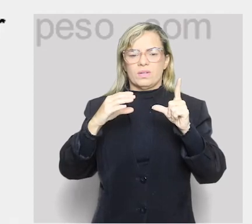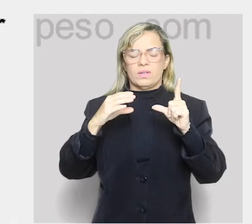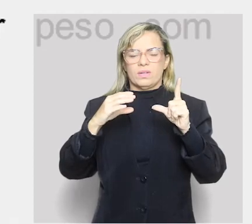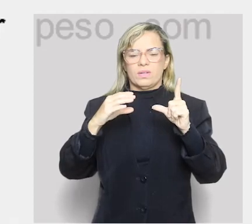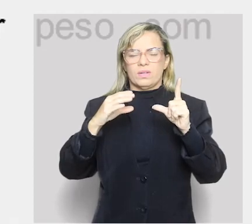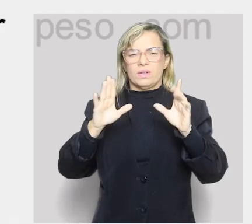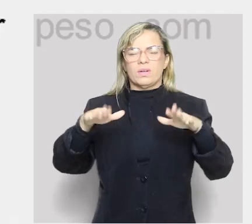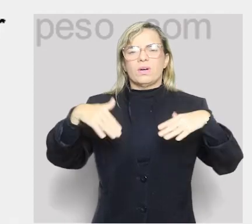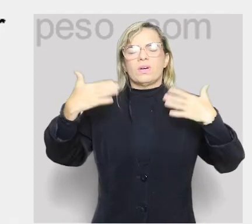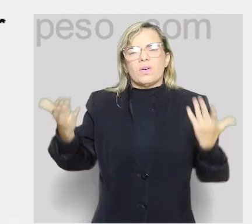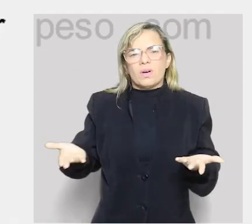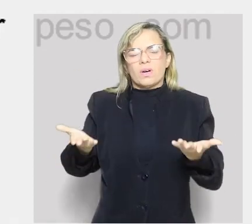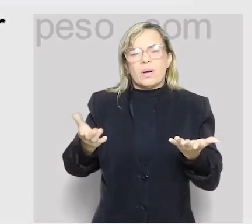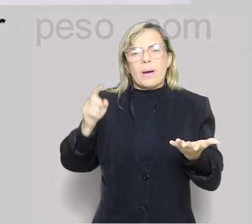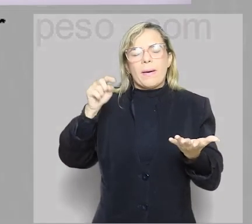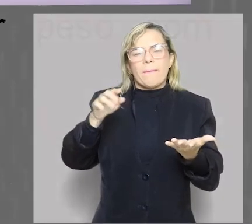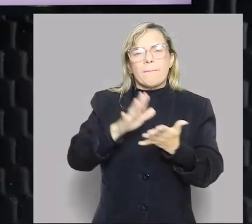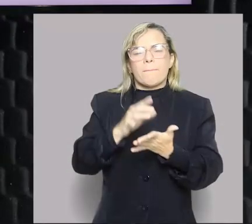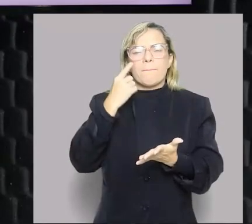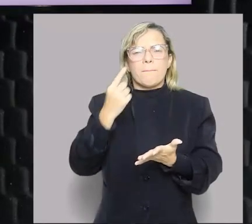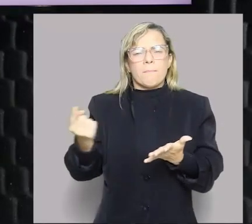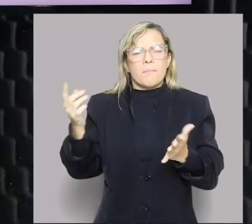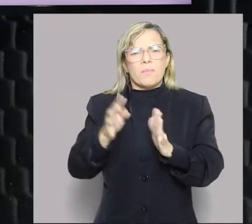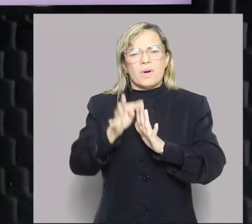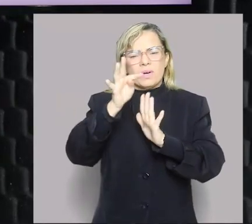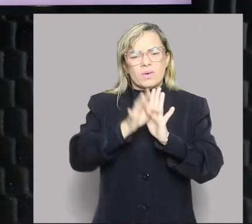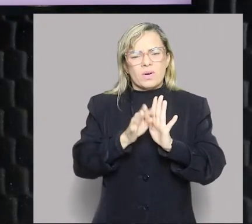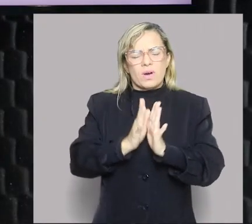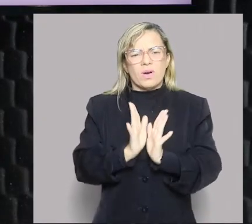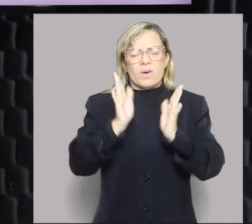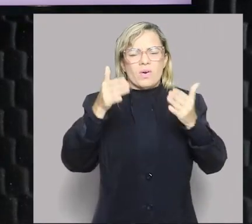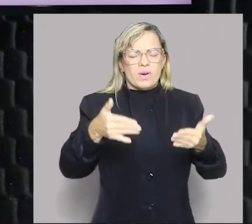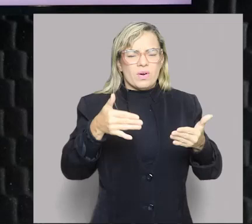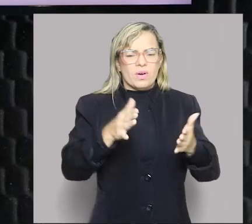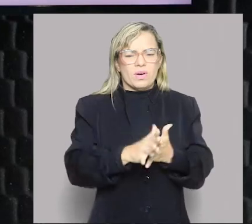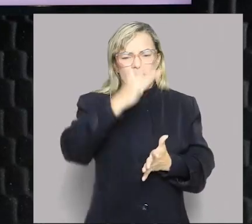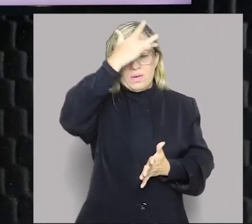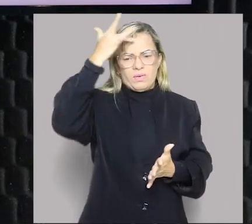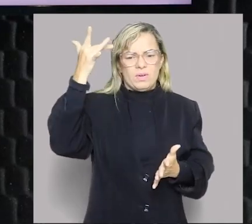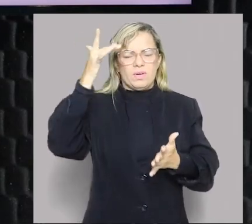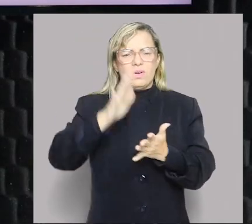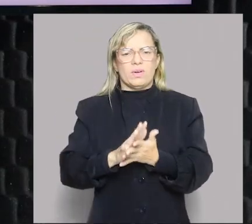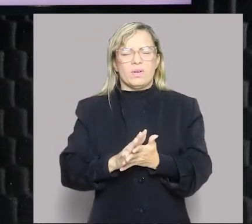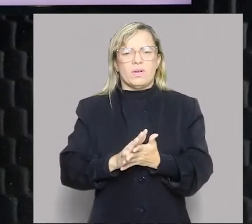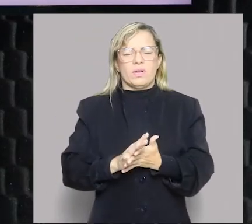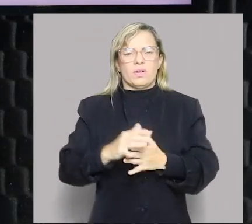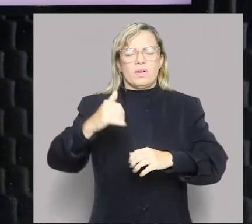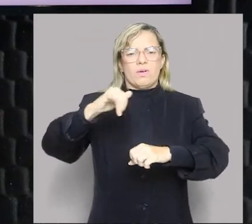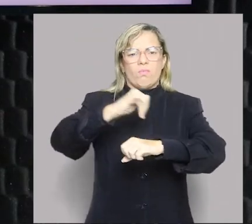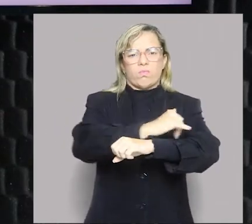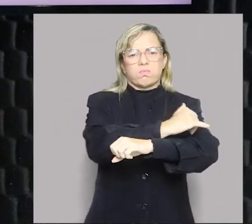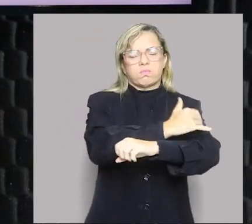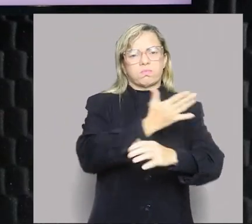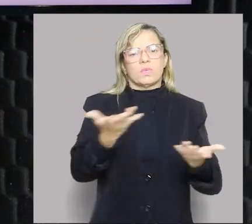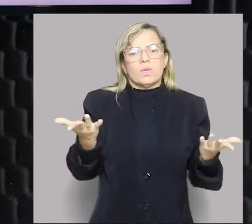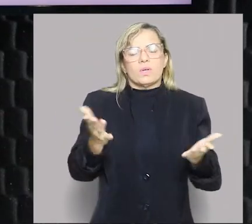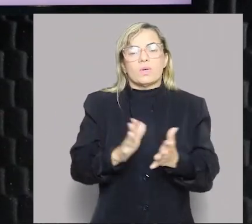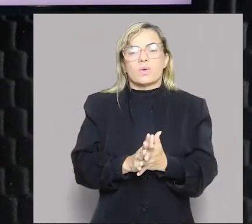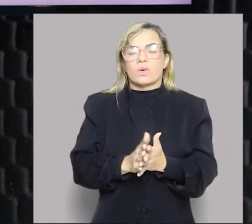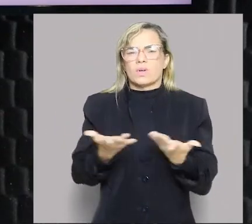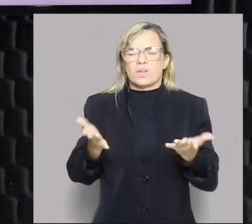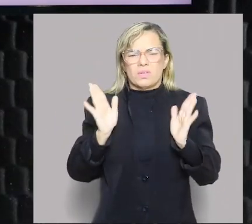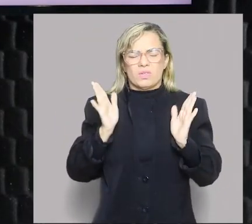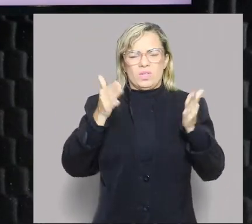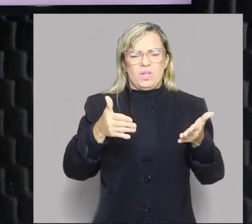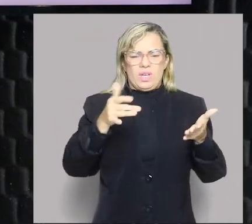simples. Esse texto ele é direcionado às pessoas obesas somente. Olha o público-alvo, certo? É